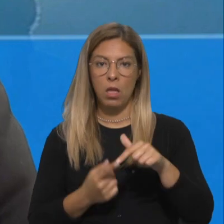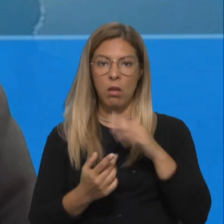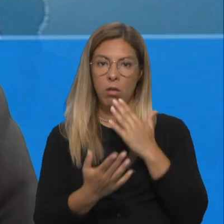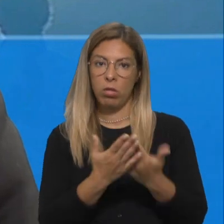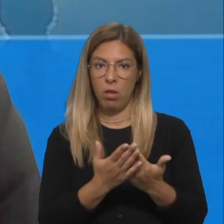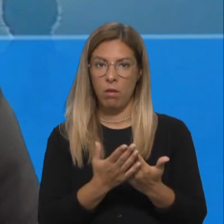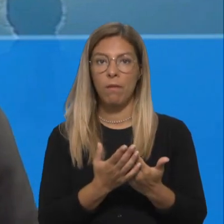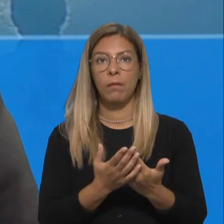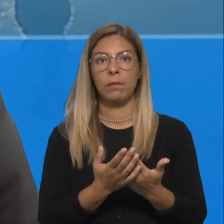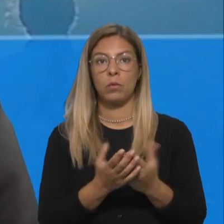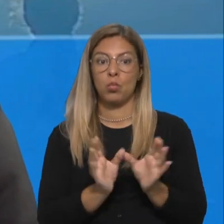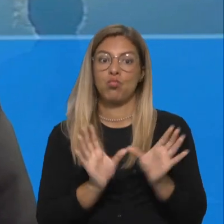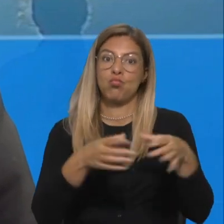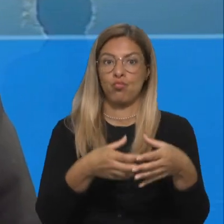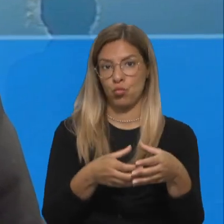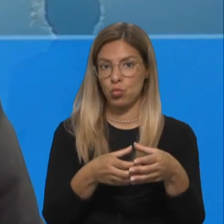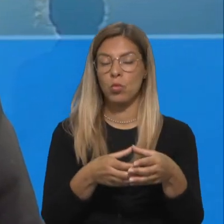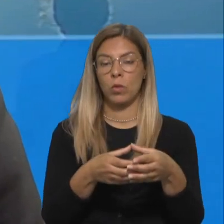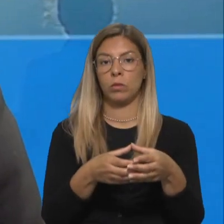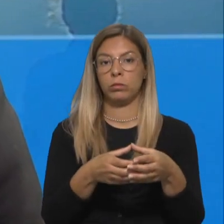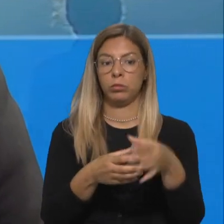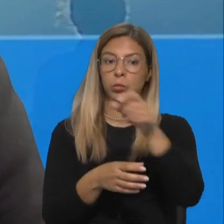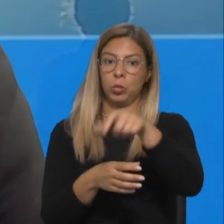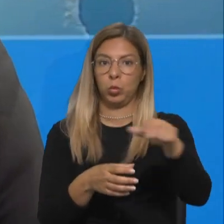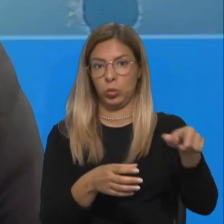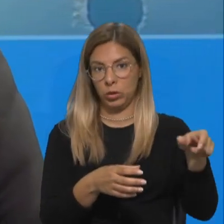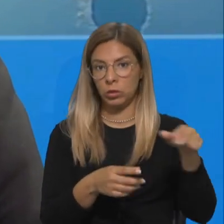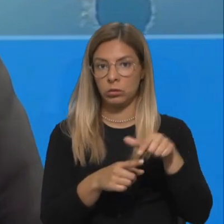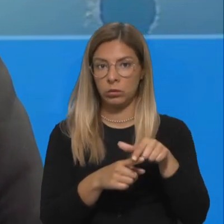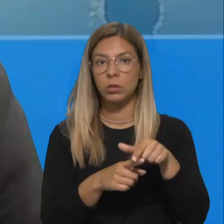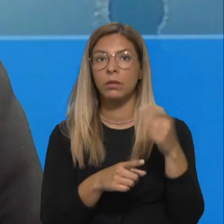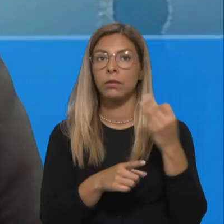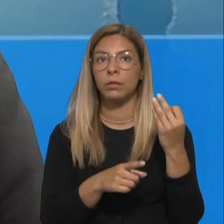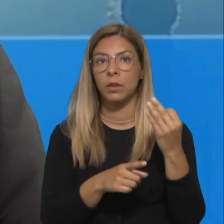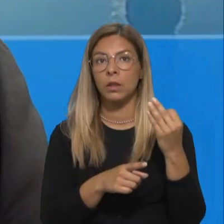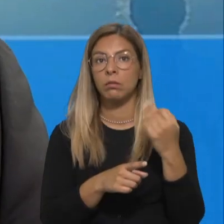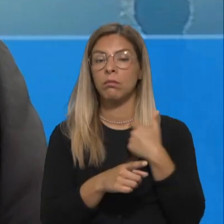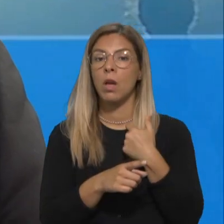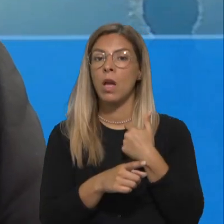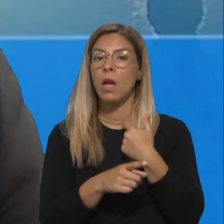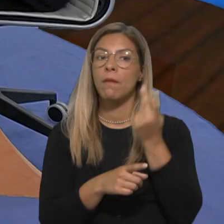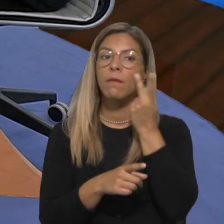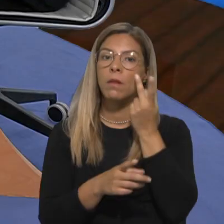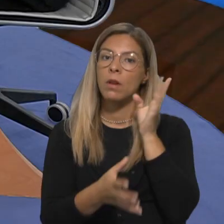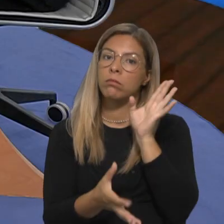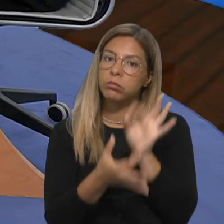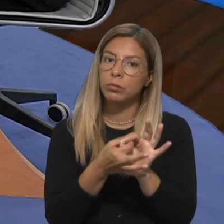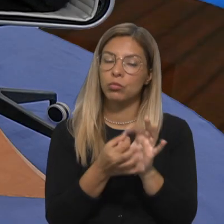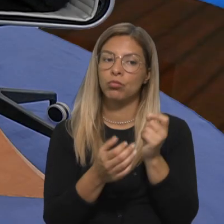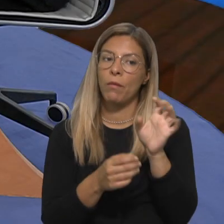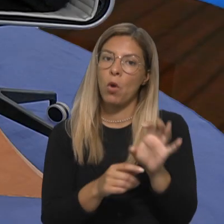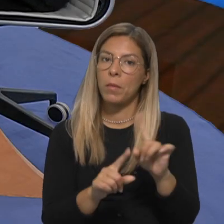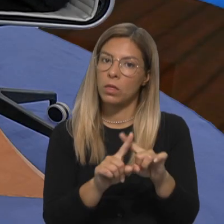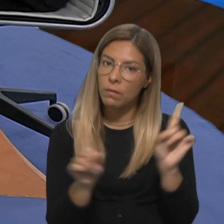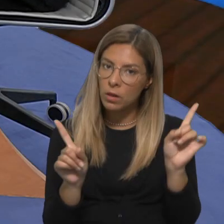um conjunto alargado de pessoas que têm e que vivem carismas diferentes, mas que, no fundo, todos